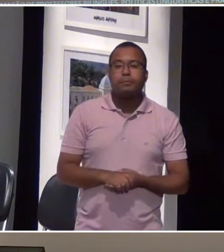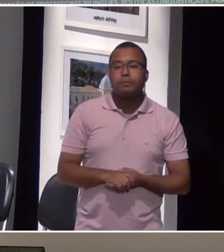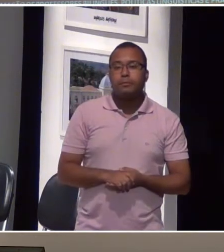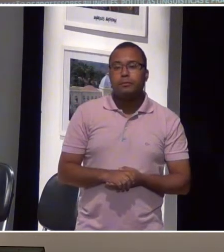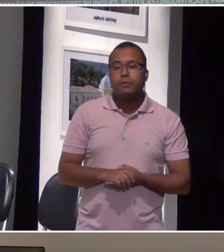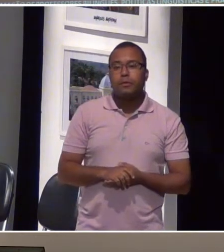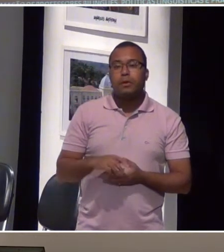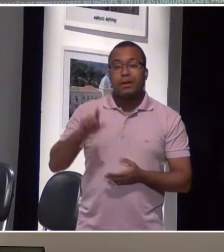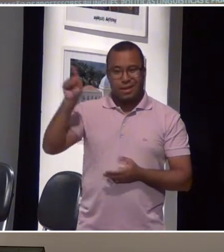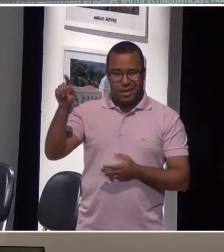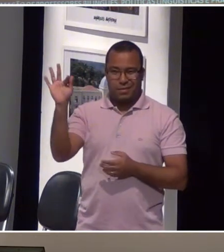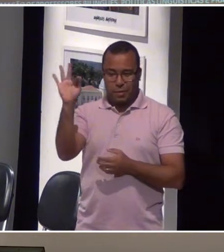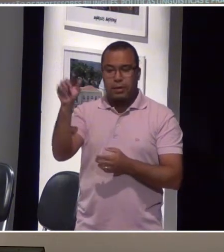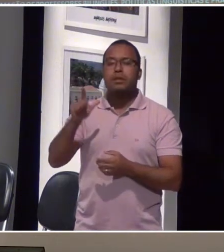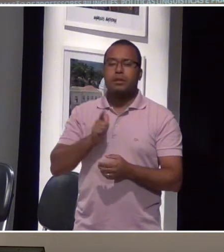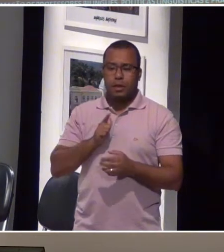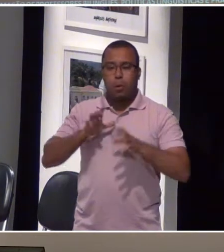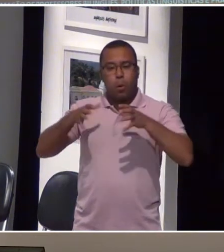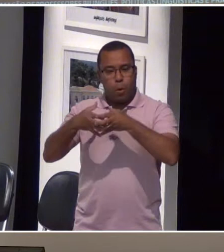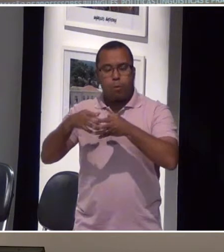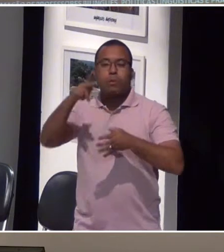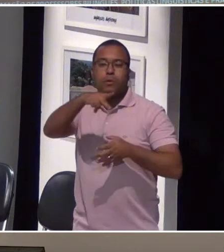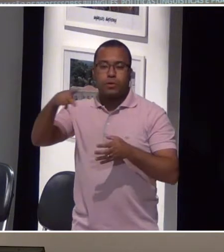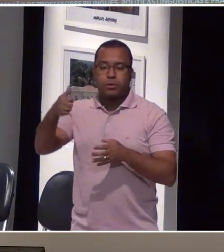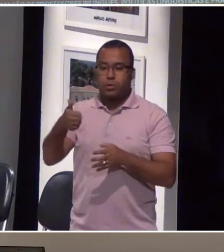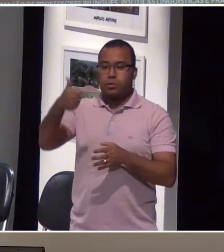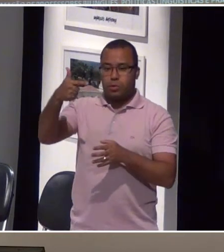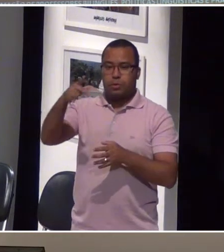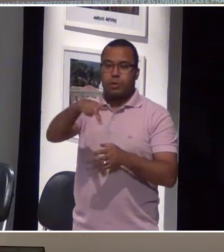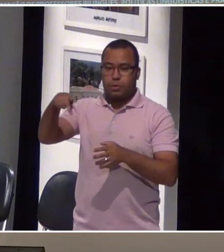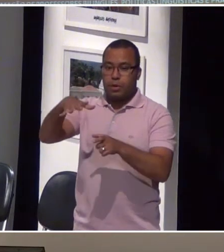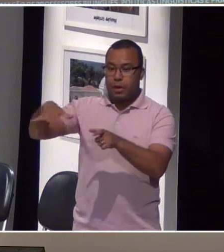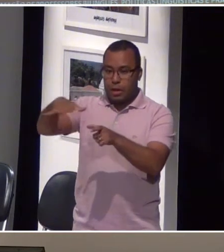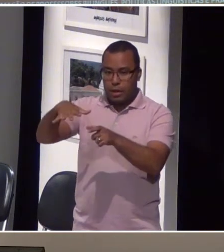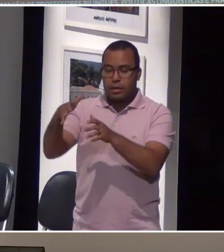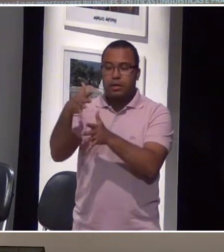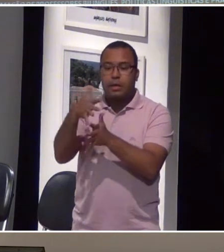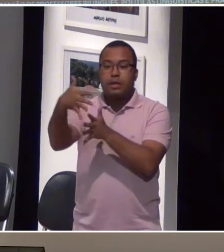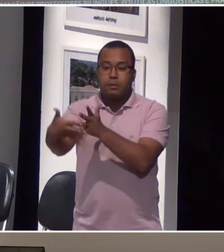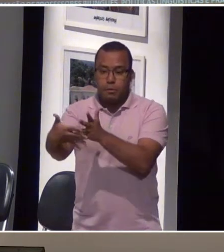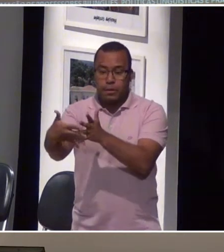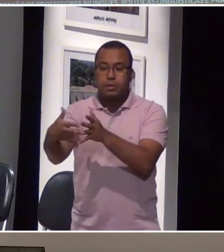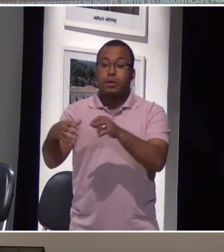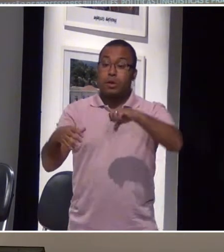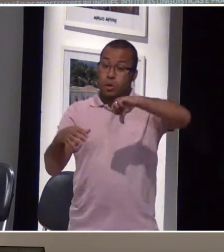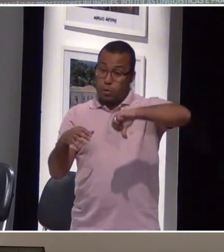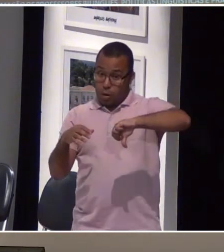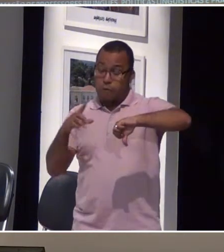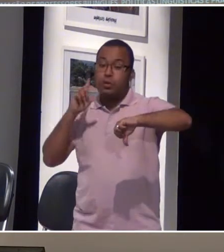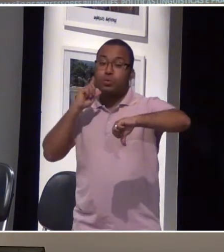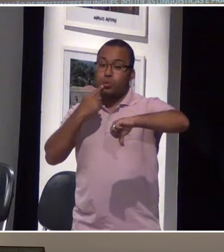é que na URGS, atualmente, nós temos um corpo docente de 12 professores da área de Libras, e desses 9